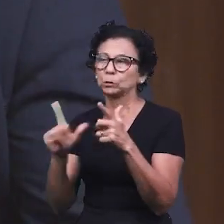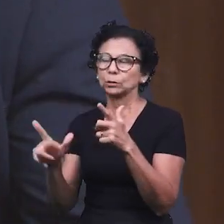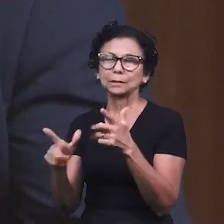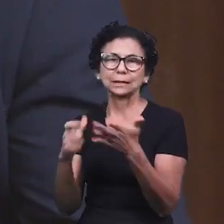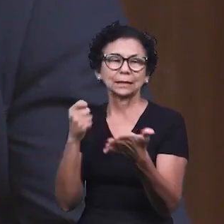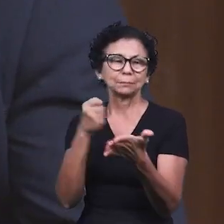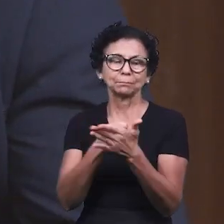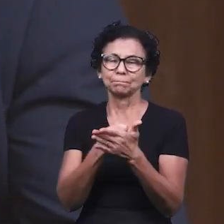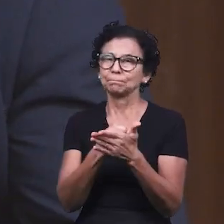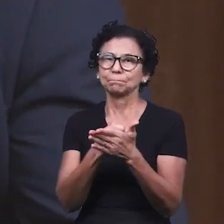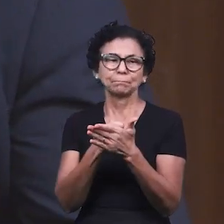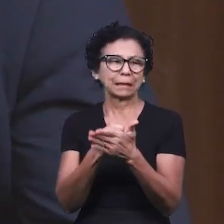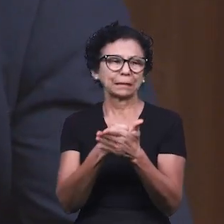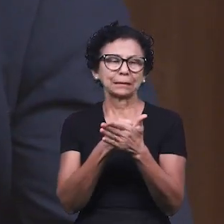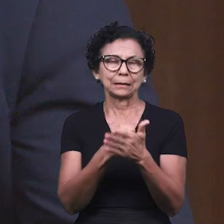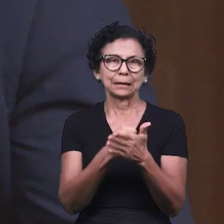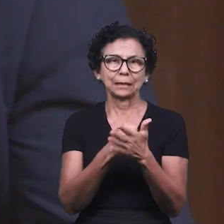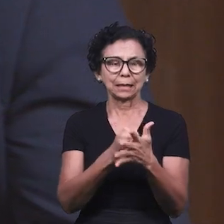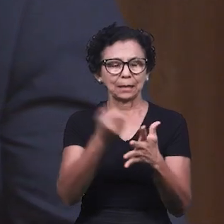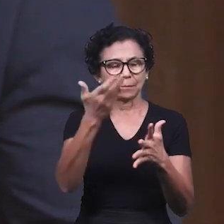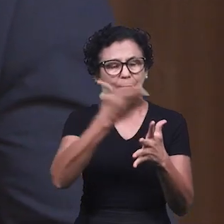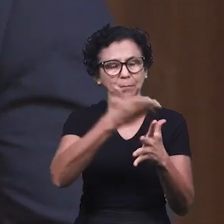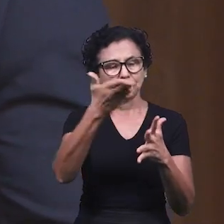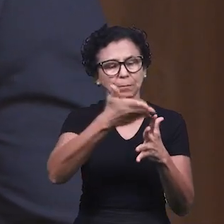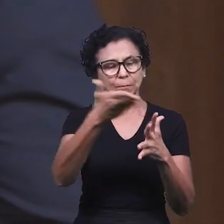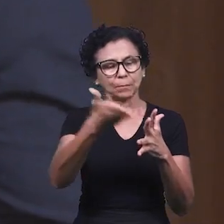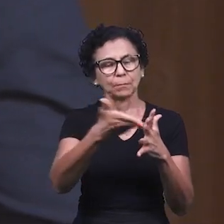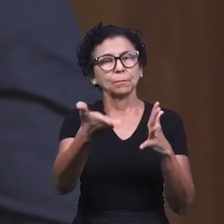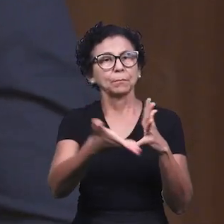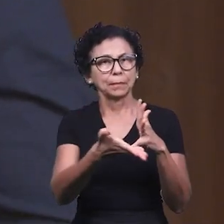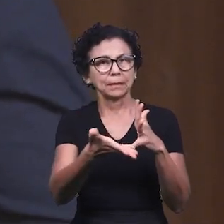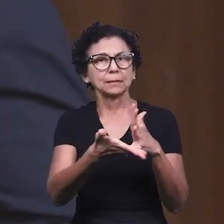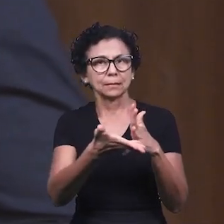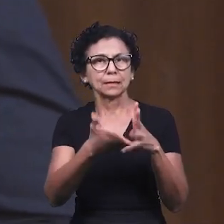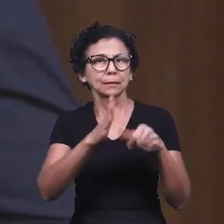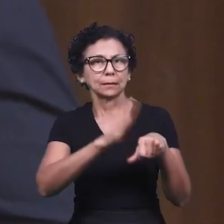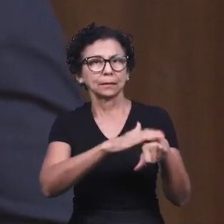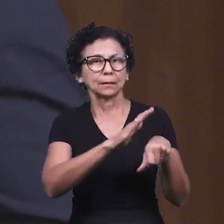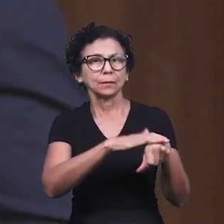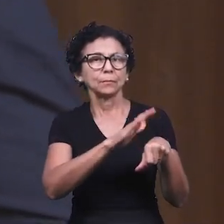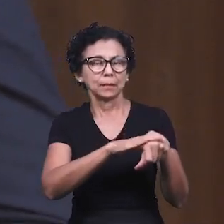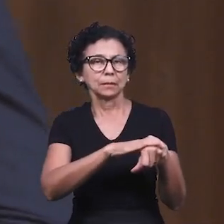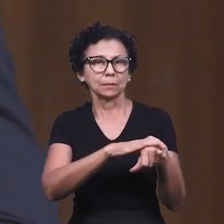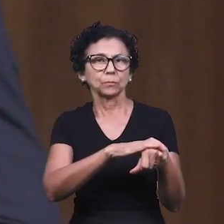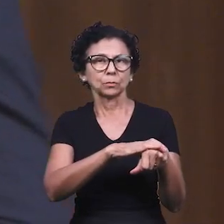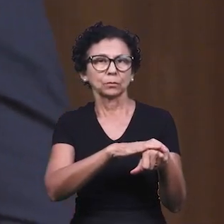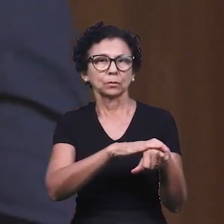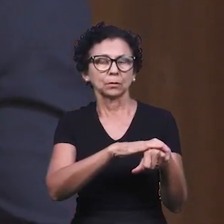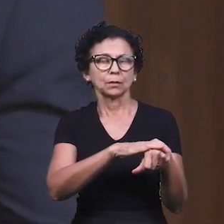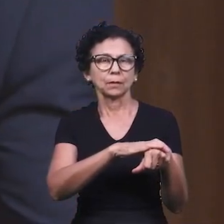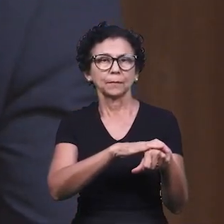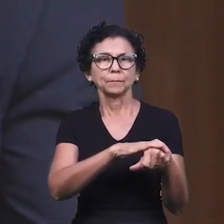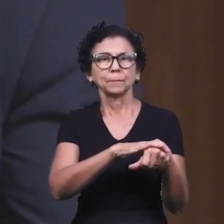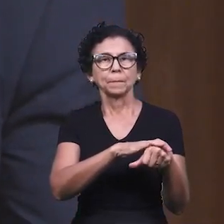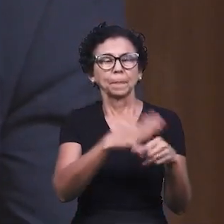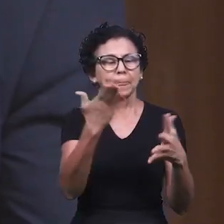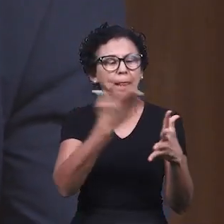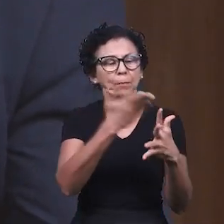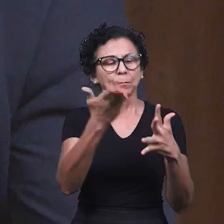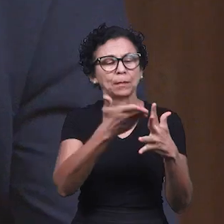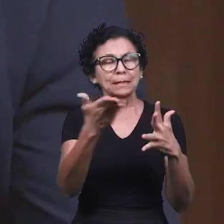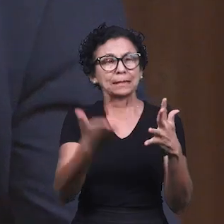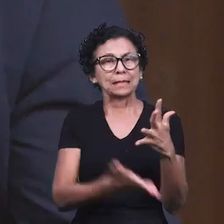mais adimplir essa prestação que ela mesmo trouxe para si, e que começa